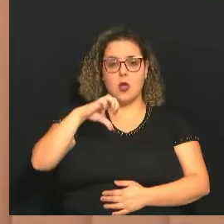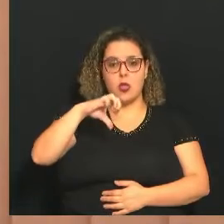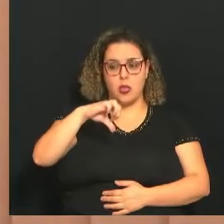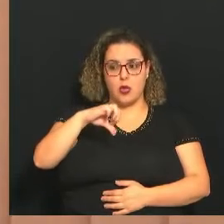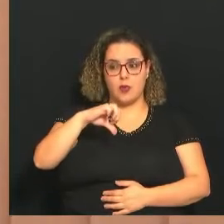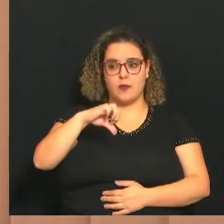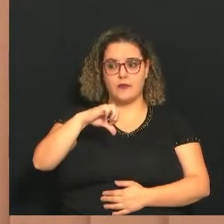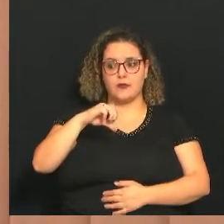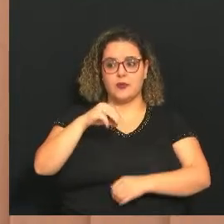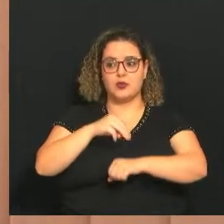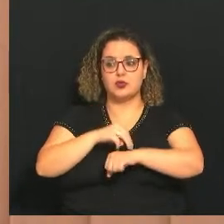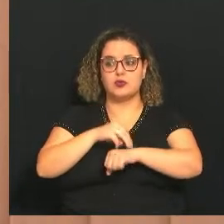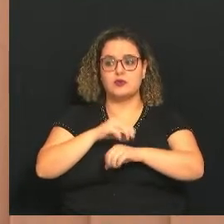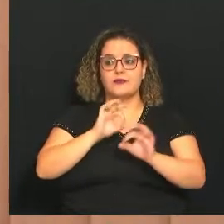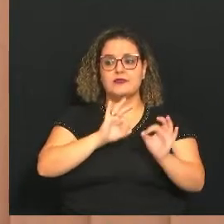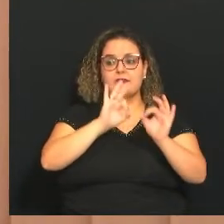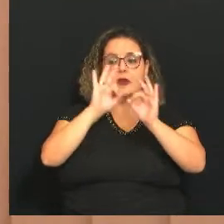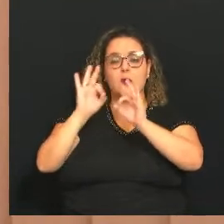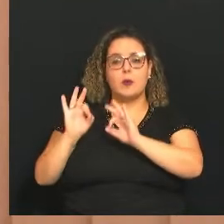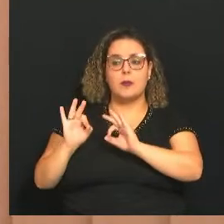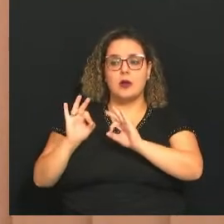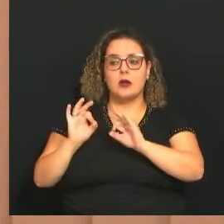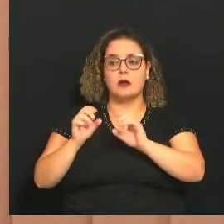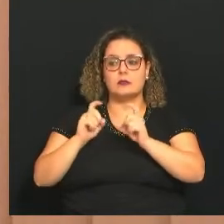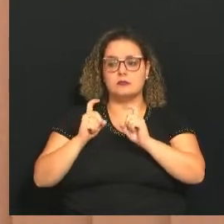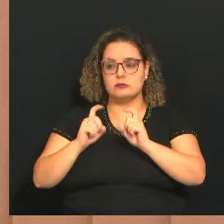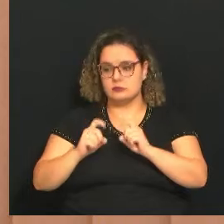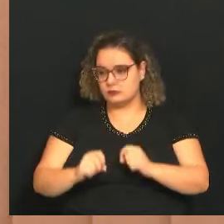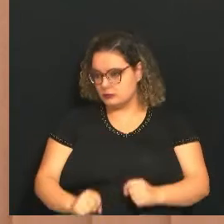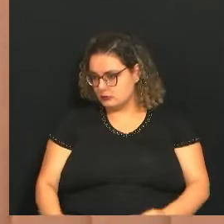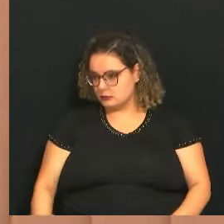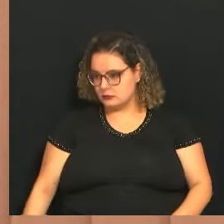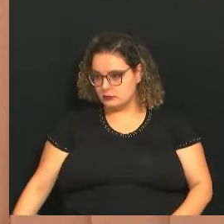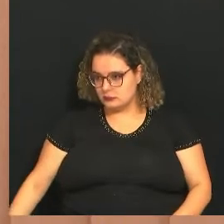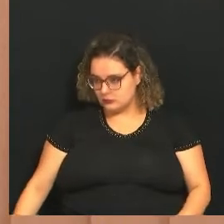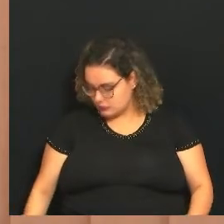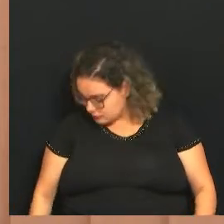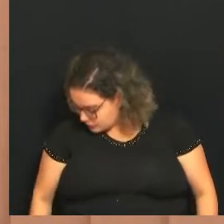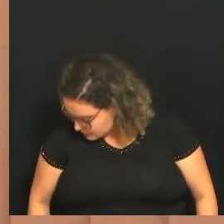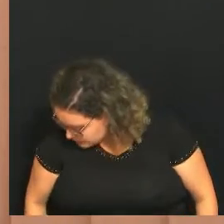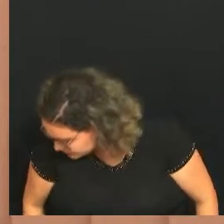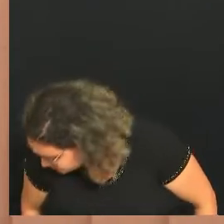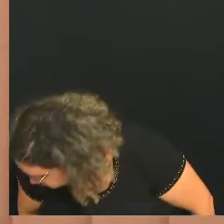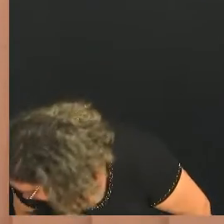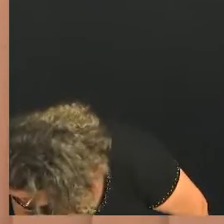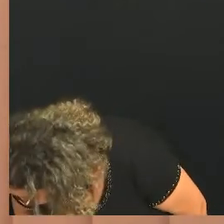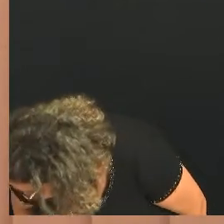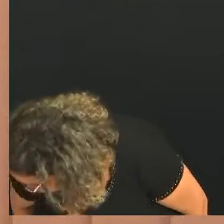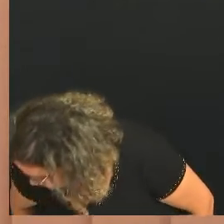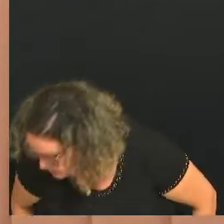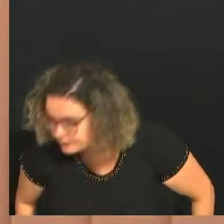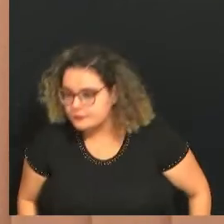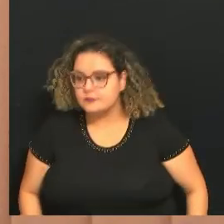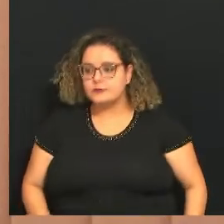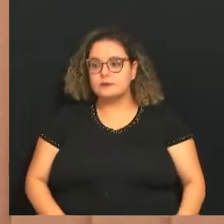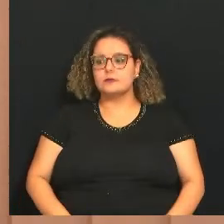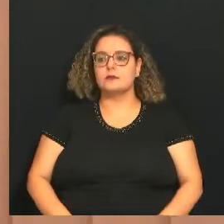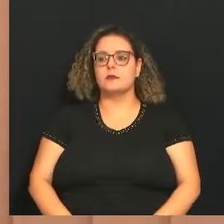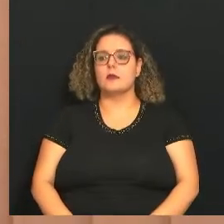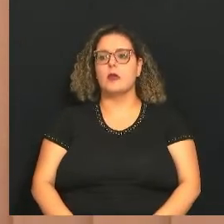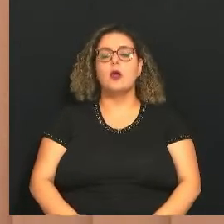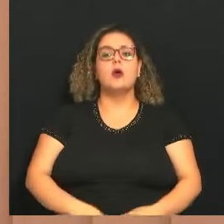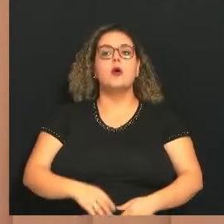acompanhar a reunião da Comissão Especial de Estudos, que vai tratar, discutir e analisar o funcionalismo público de